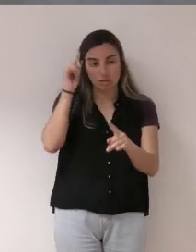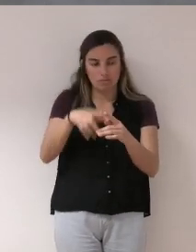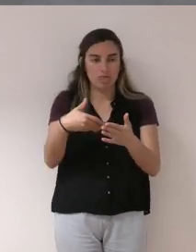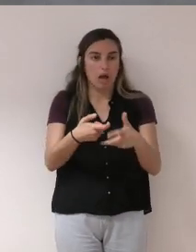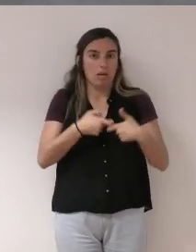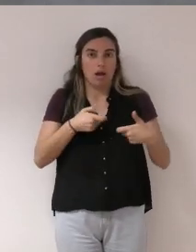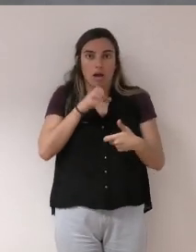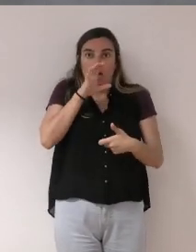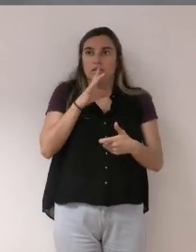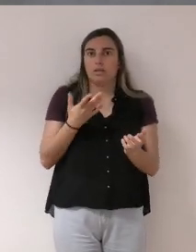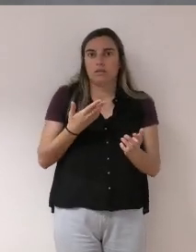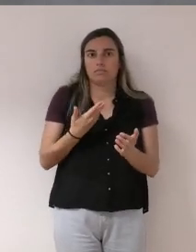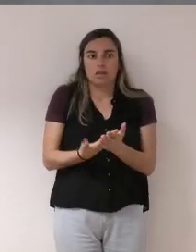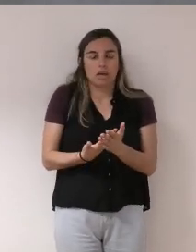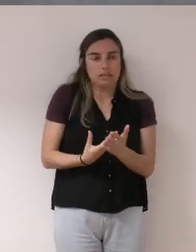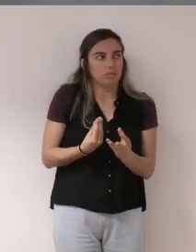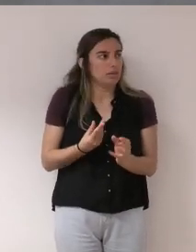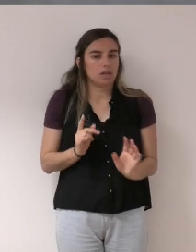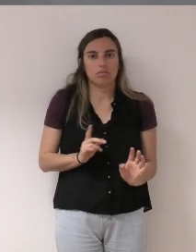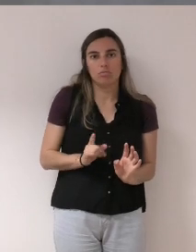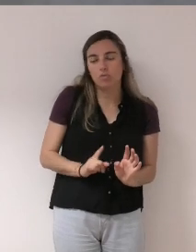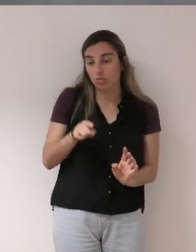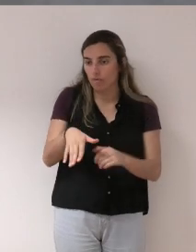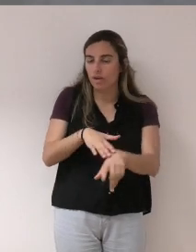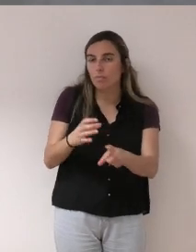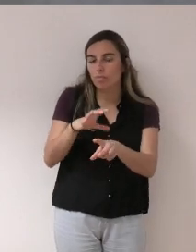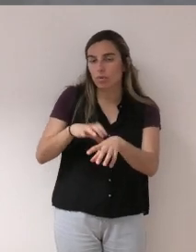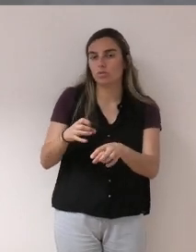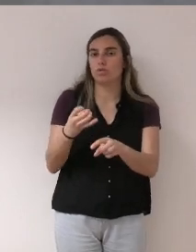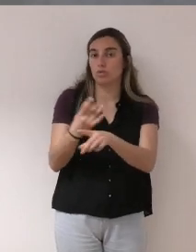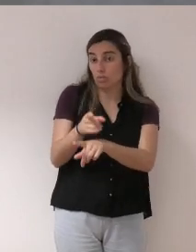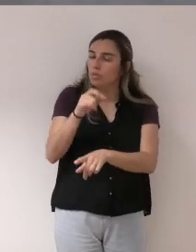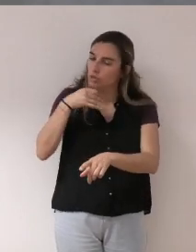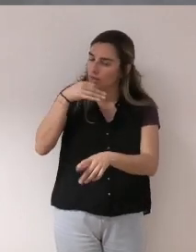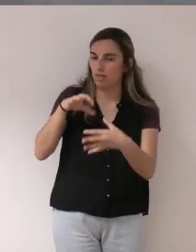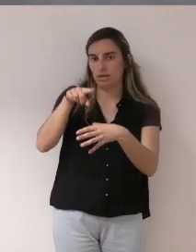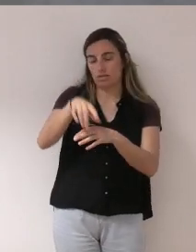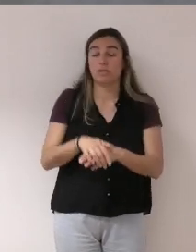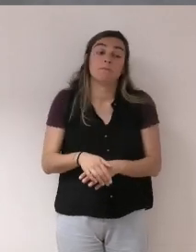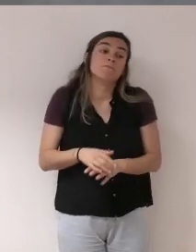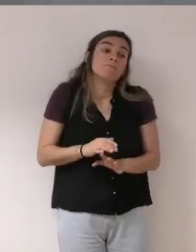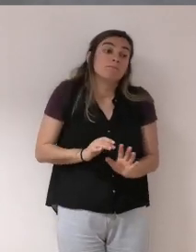chocar. Não é? Falo por outra razão. Podia falar disso? Bom, parece...